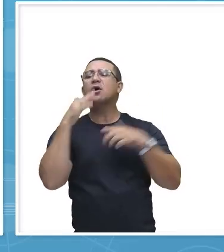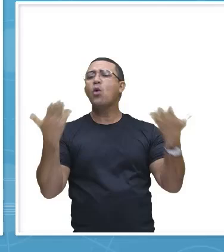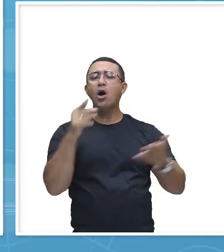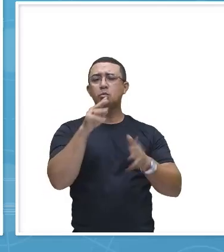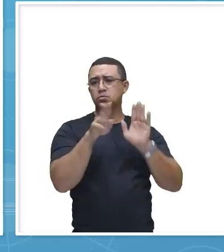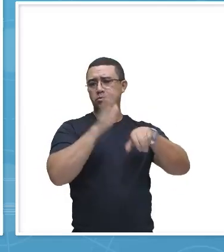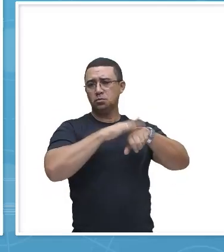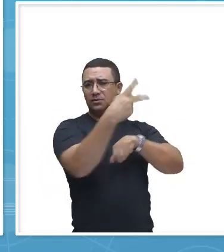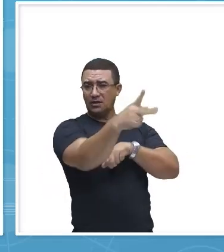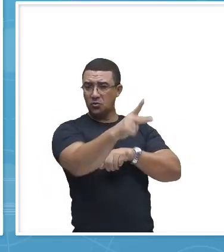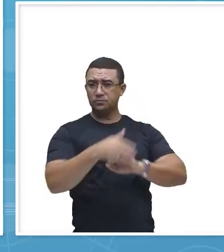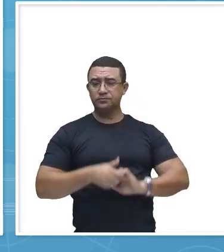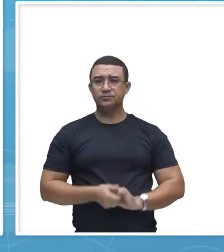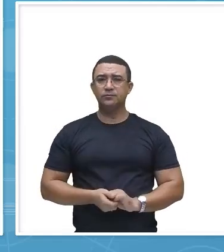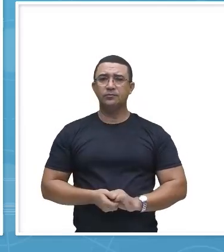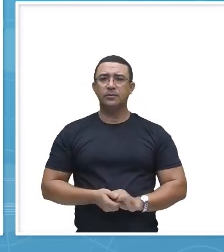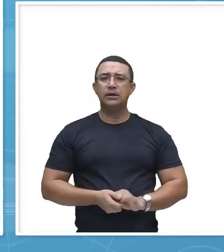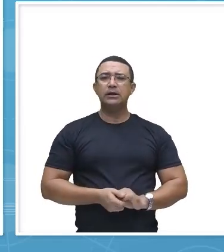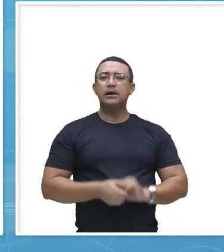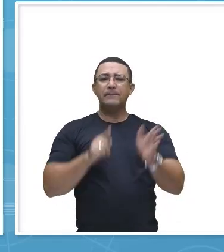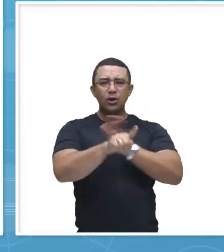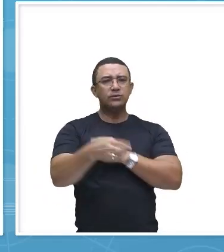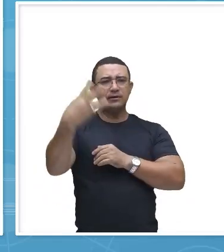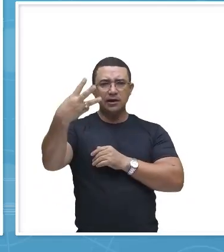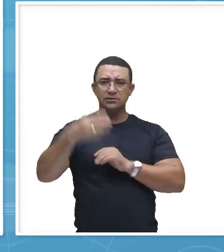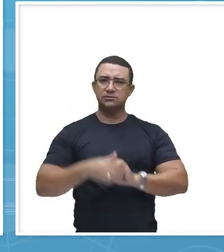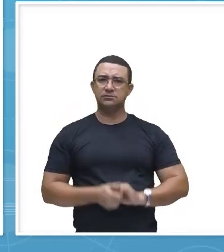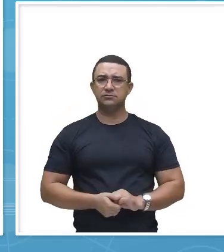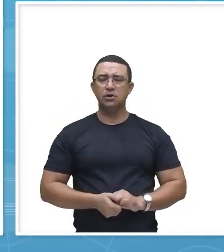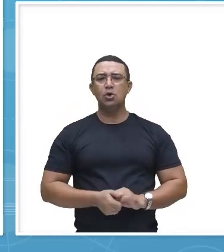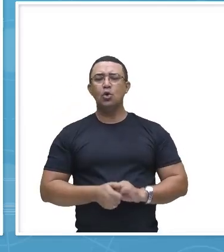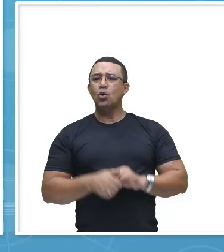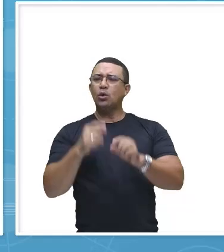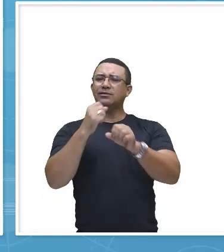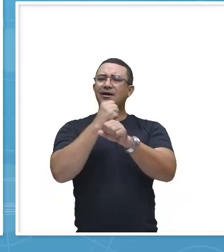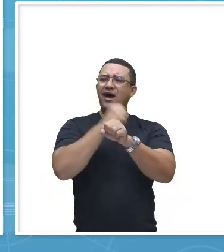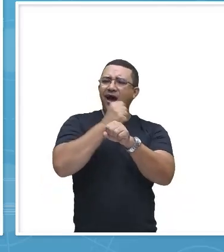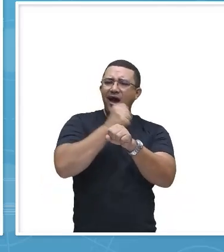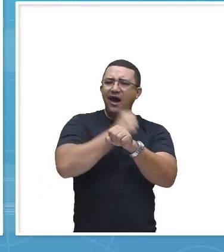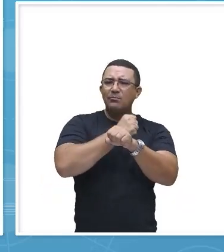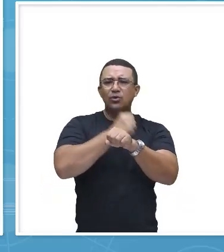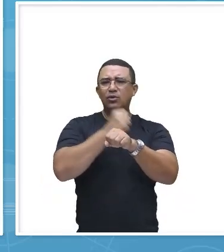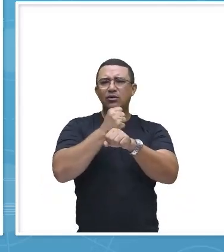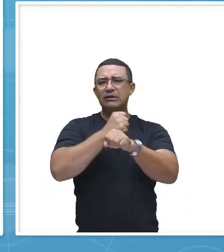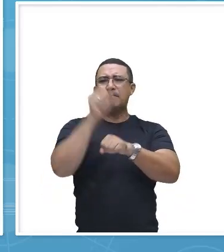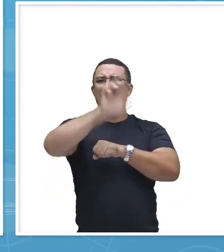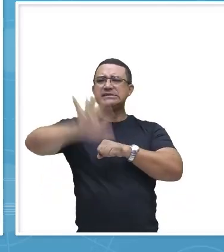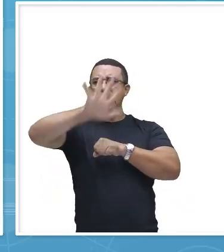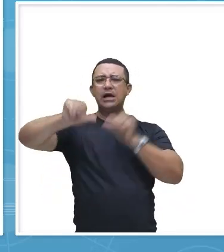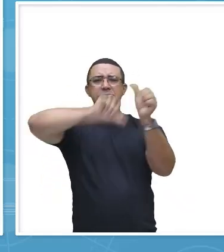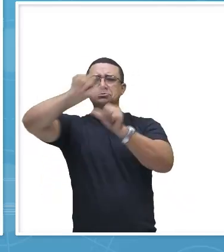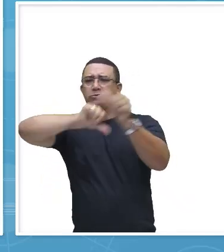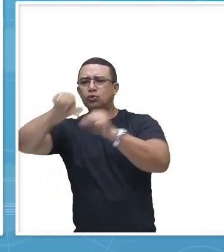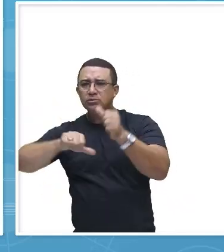Na terceira questão, com o tempo, todas as paisagens acabam se transformando, são modificadas. Quais são os agentes da